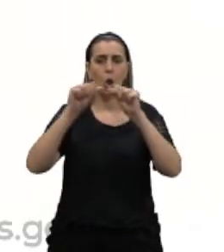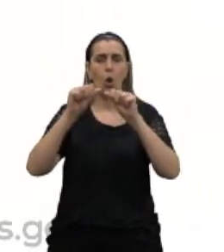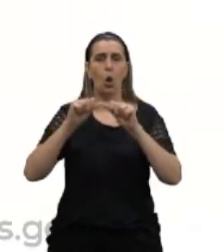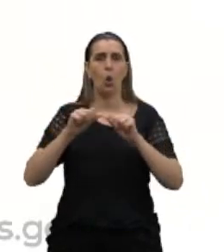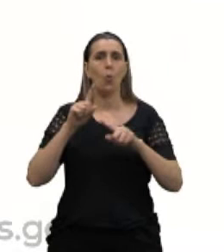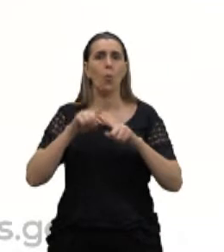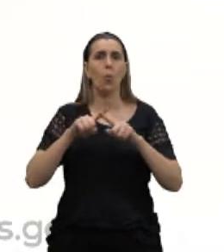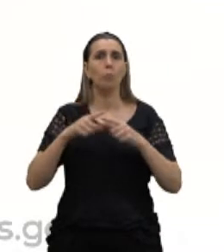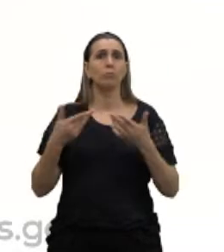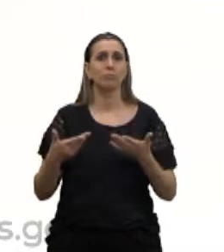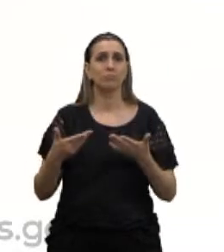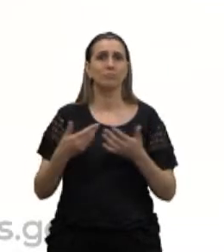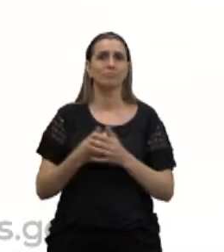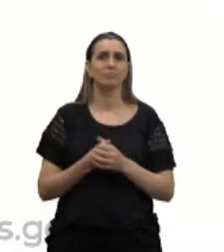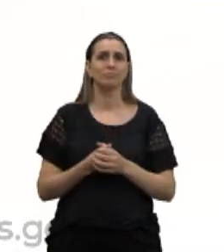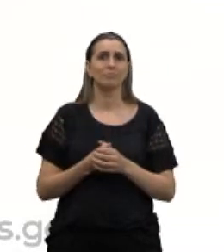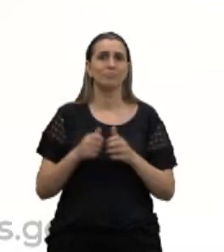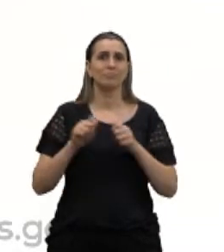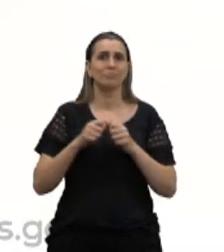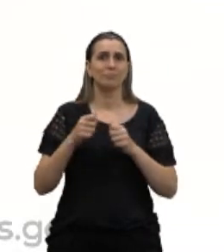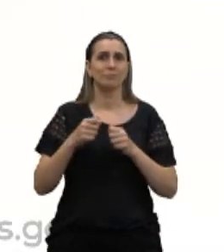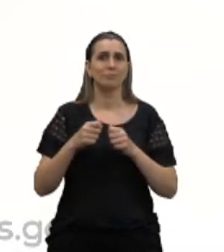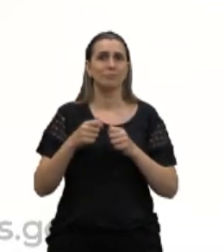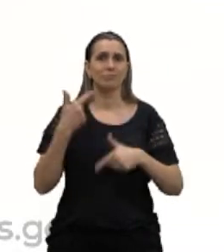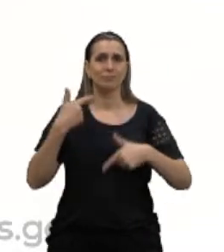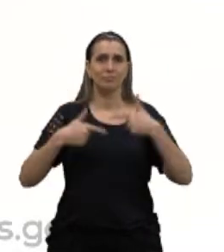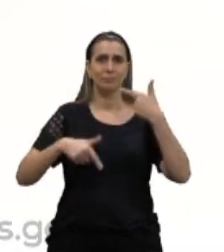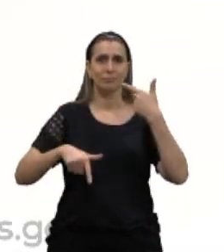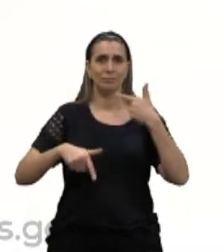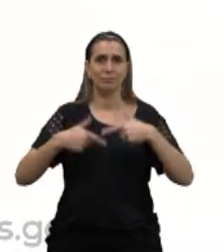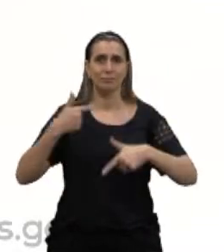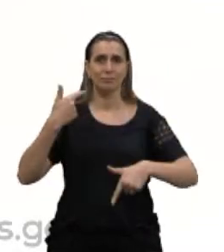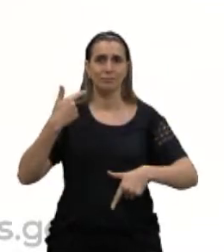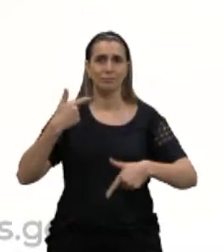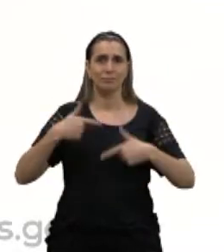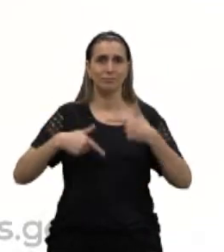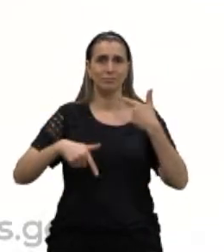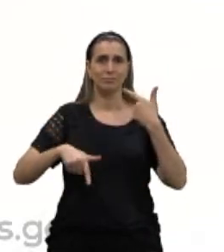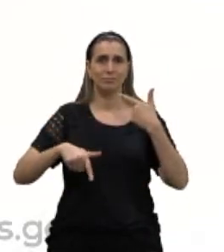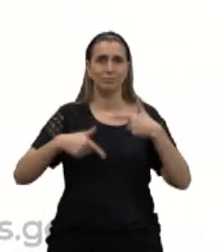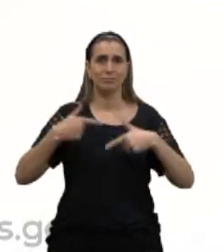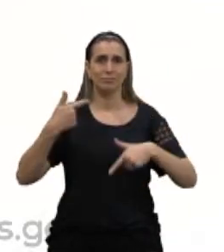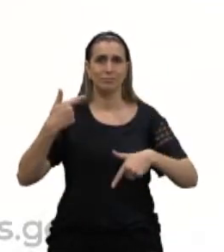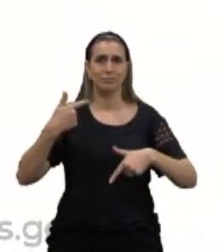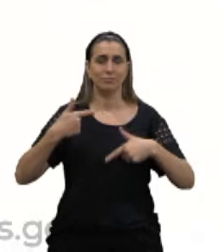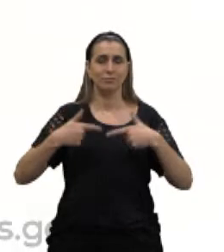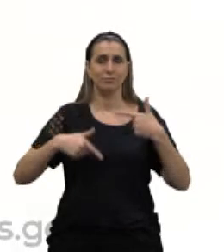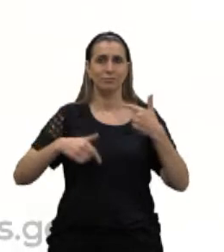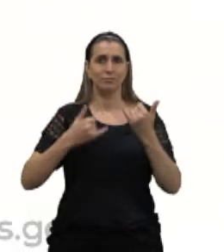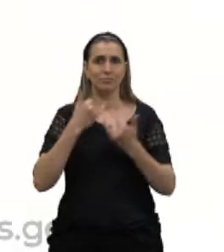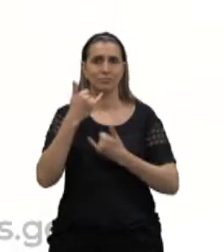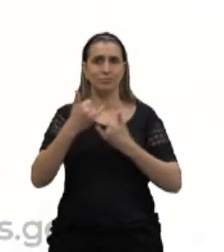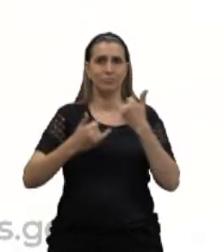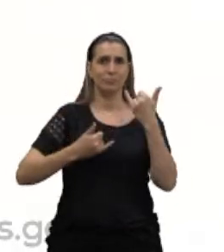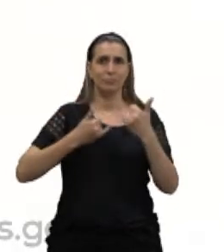simétrico? Faz para mim aí no cantinho, Daiane, trabalhar. Como é que é o sinal? O